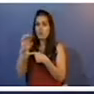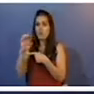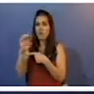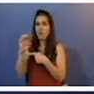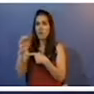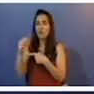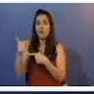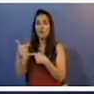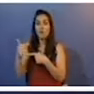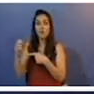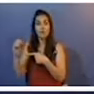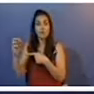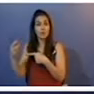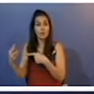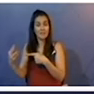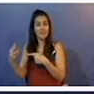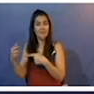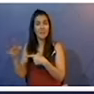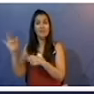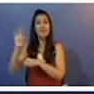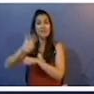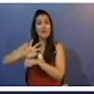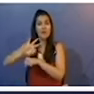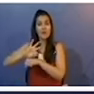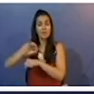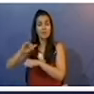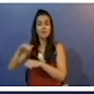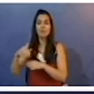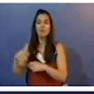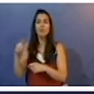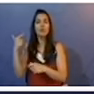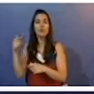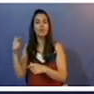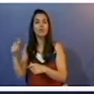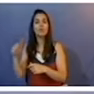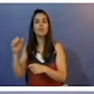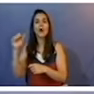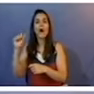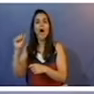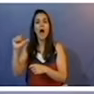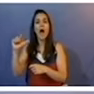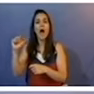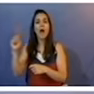o Al2O3, que é o óxido de alumínio.